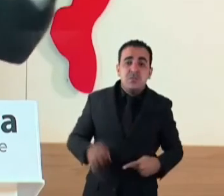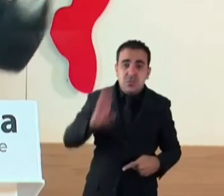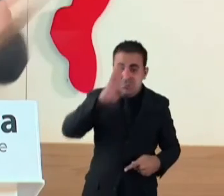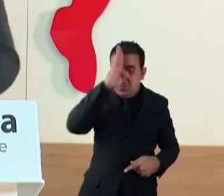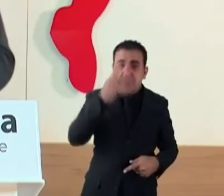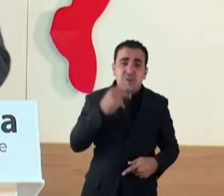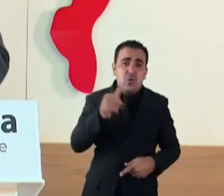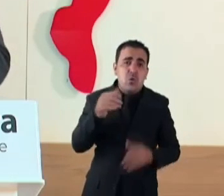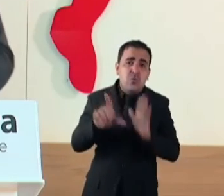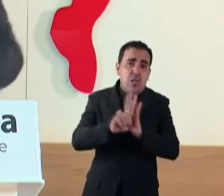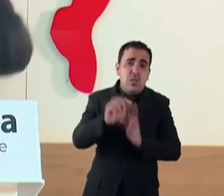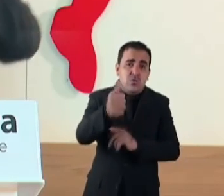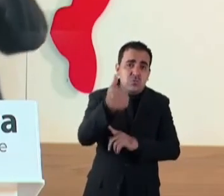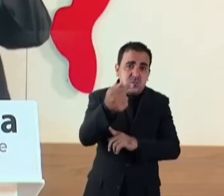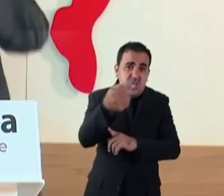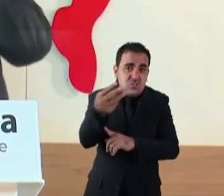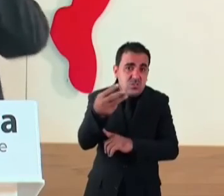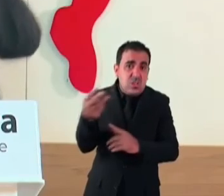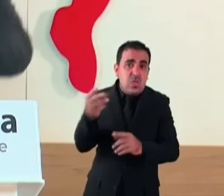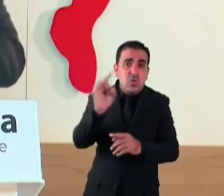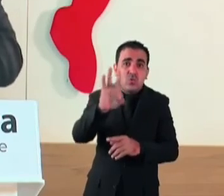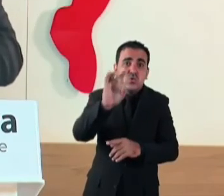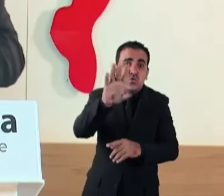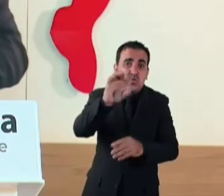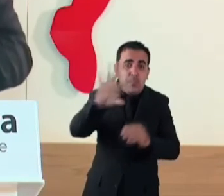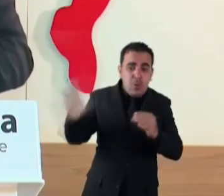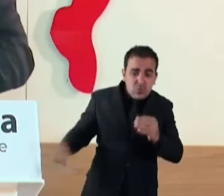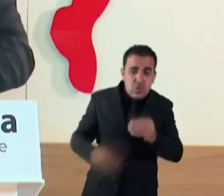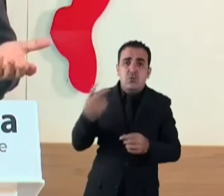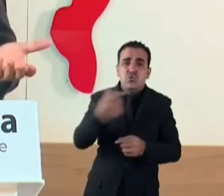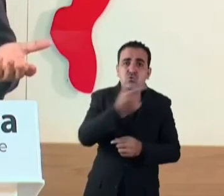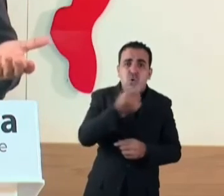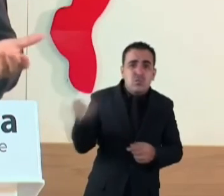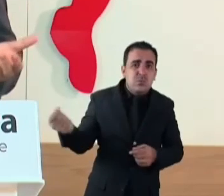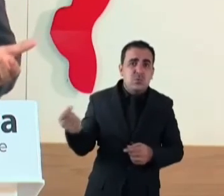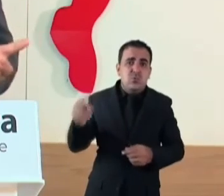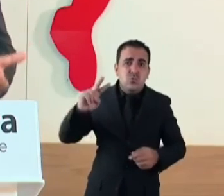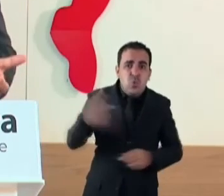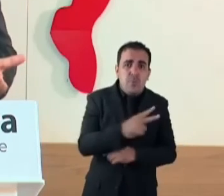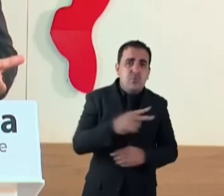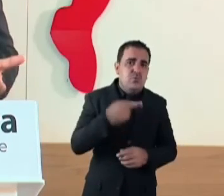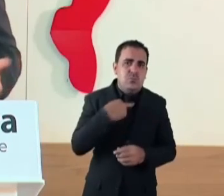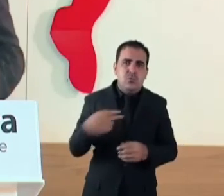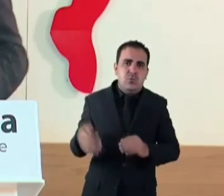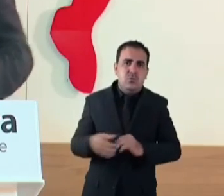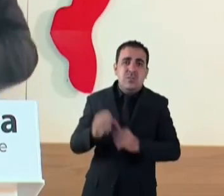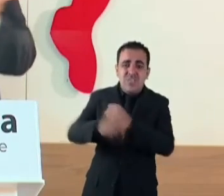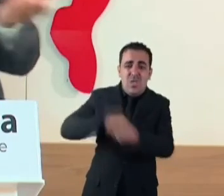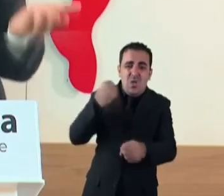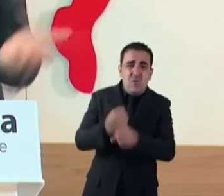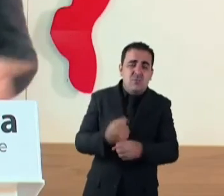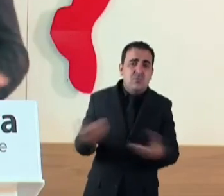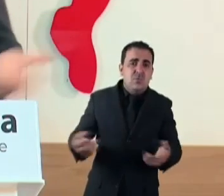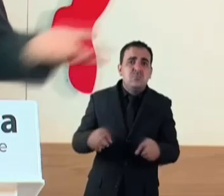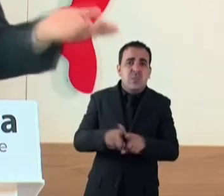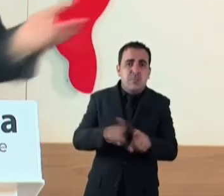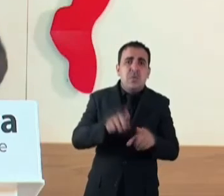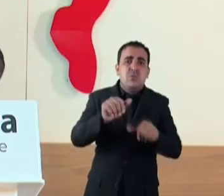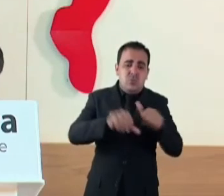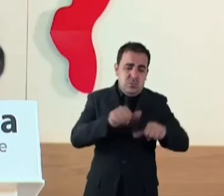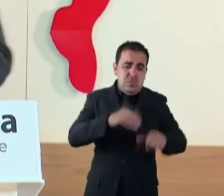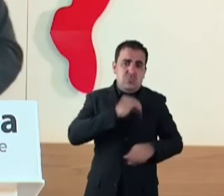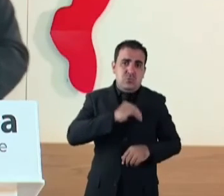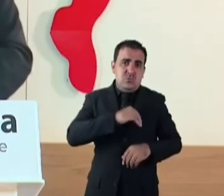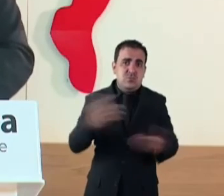Lei Complementar 173. Eu só posso repor servidores até o final do ano que vem. Em reajuste também,